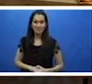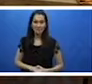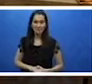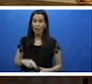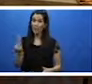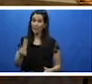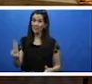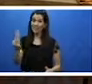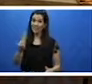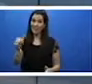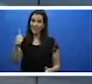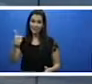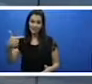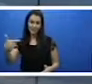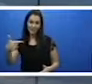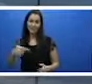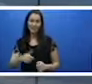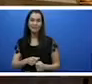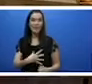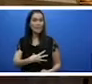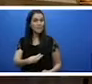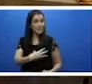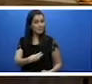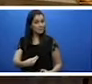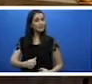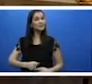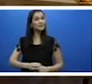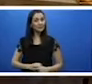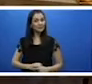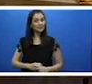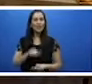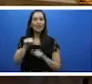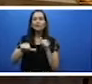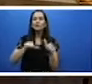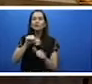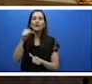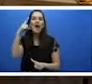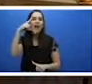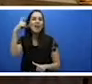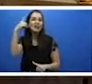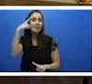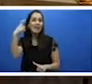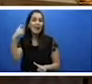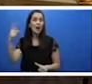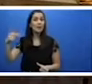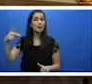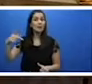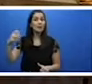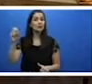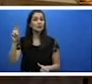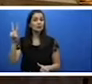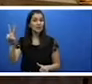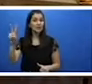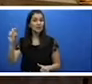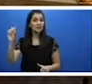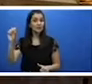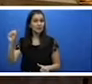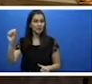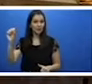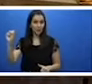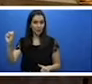Unidade 12, Os Mamíferos. E trocar ideias, página 288 do seu material.